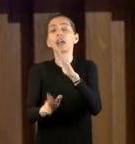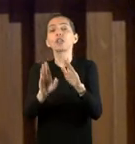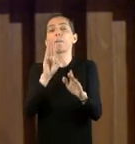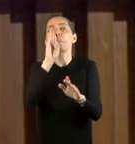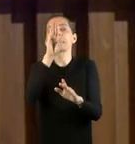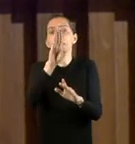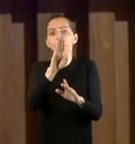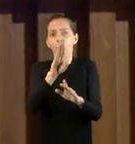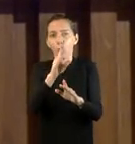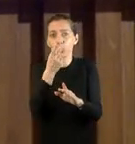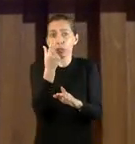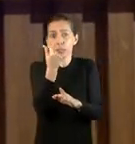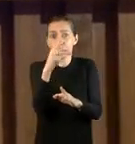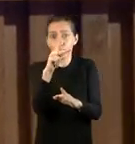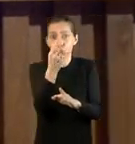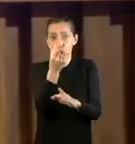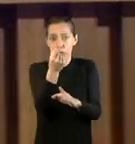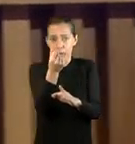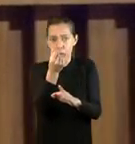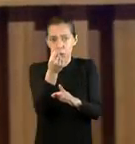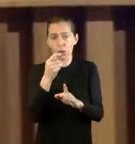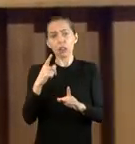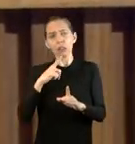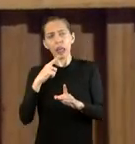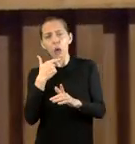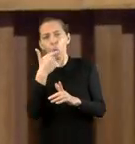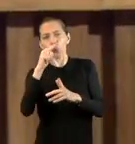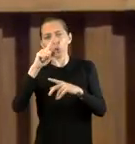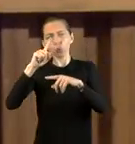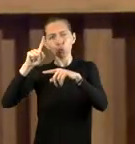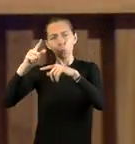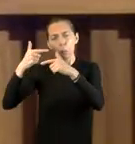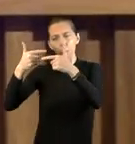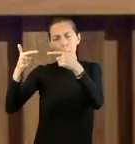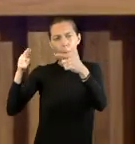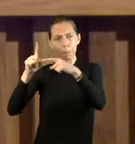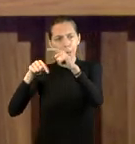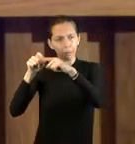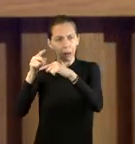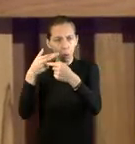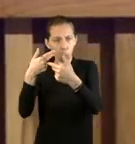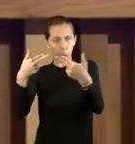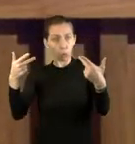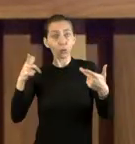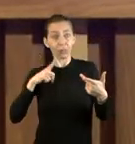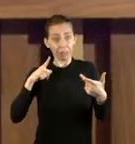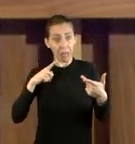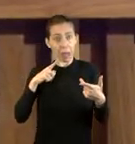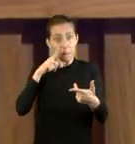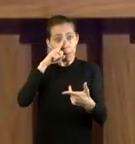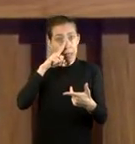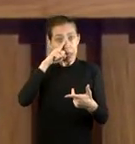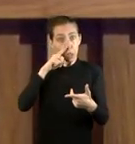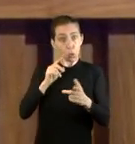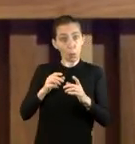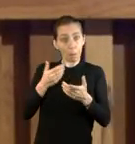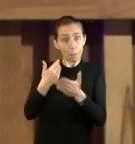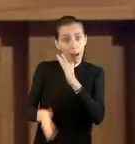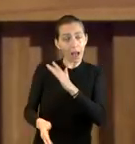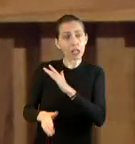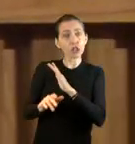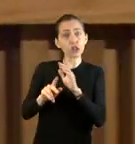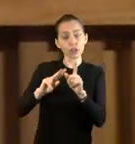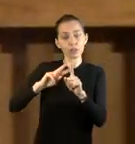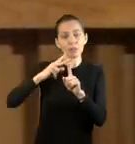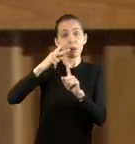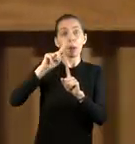produtos alternativos, né, produtos que trazem risco para a carteira, só que ele tem o capital